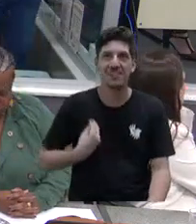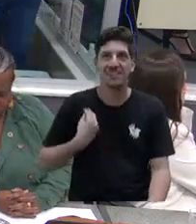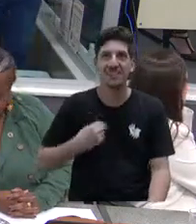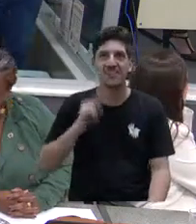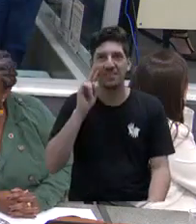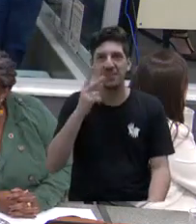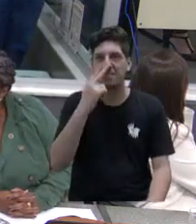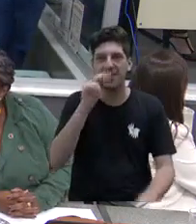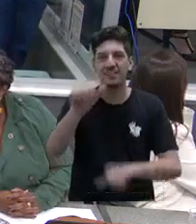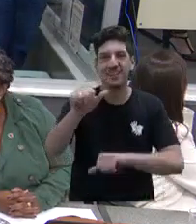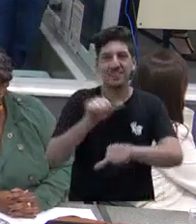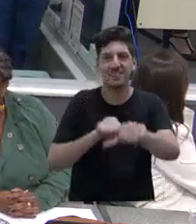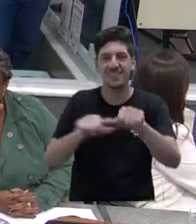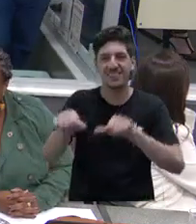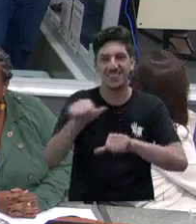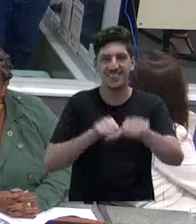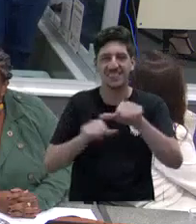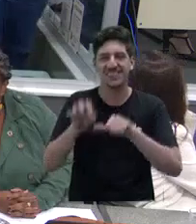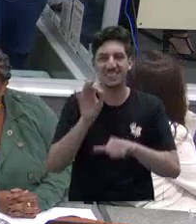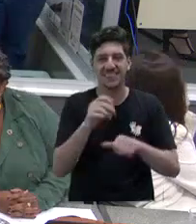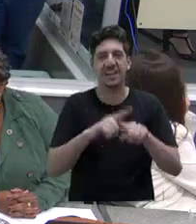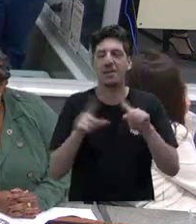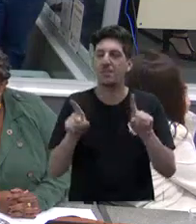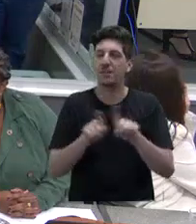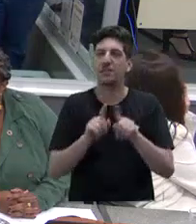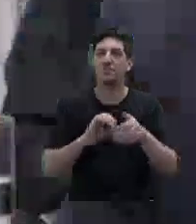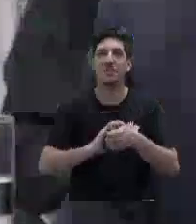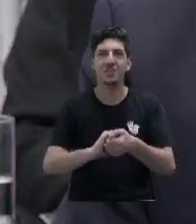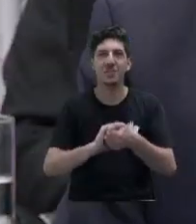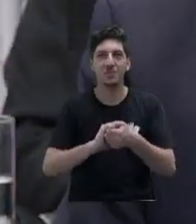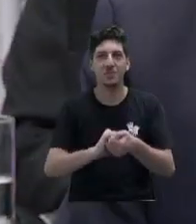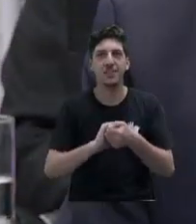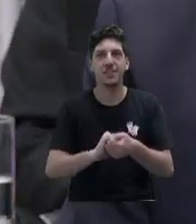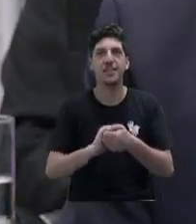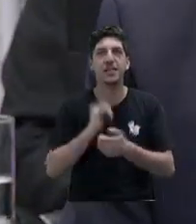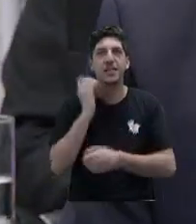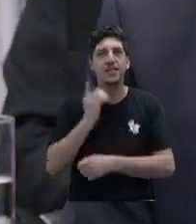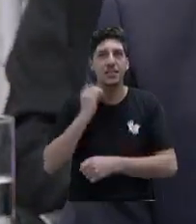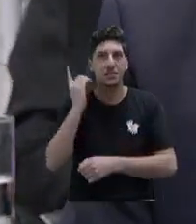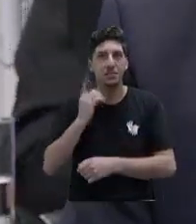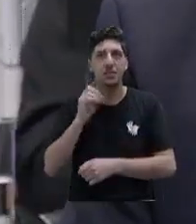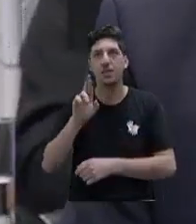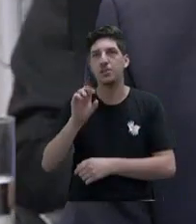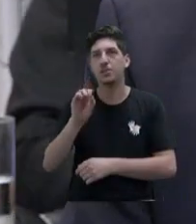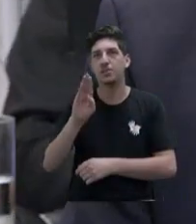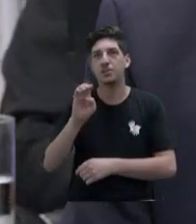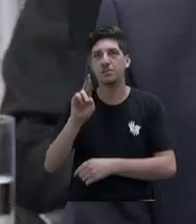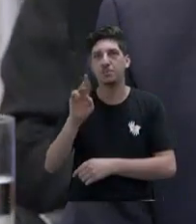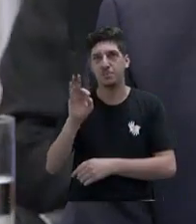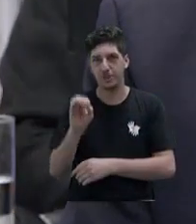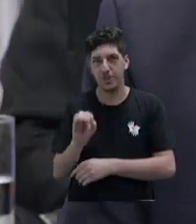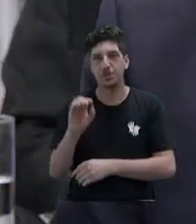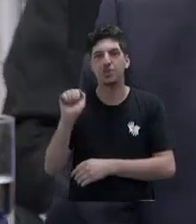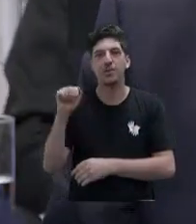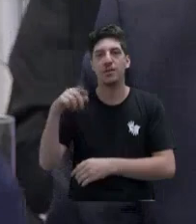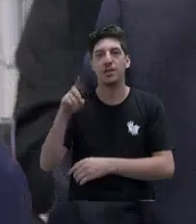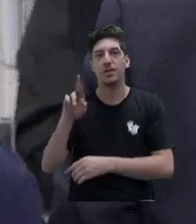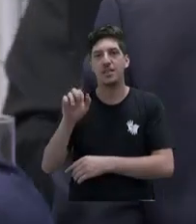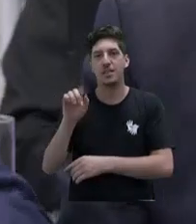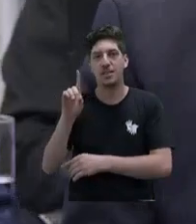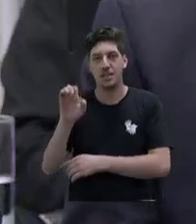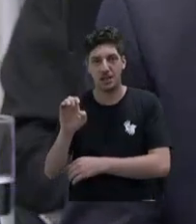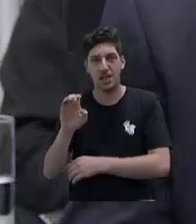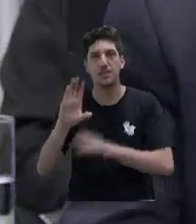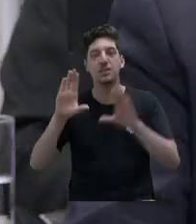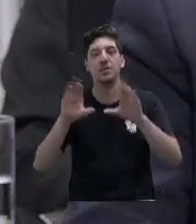revezamento. Mas cumprimentar aqui o deputado Roberto Andrade, presidente da Comissão de